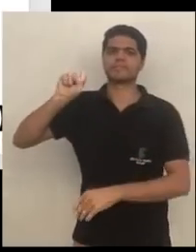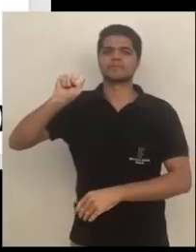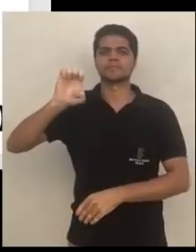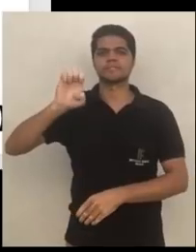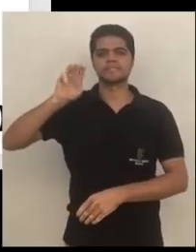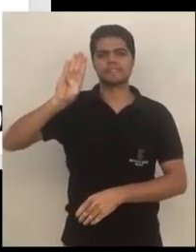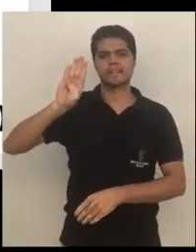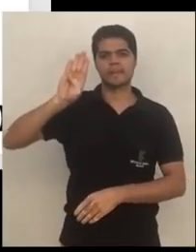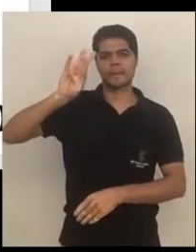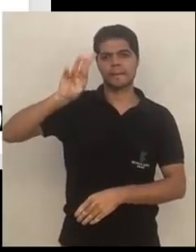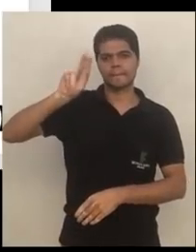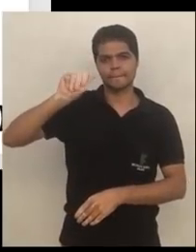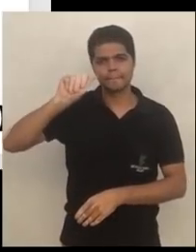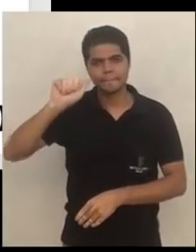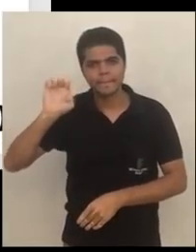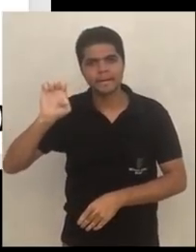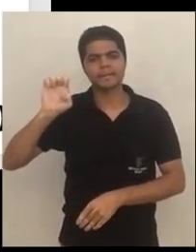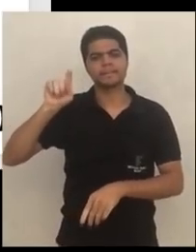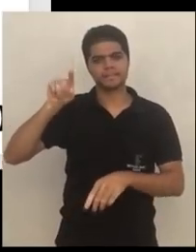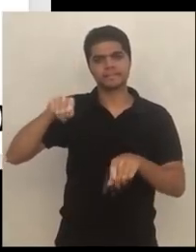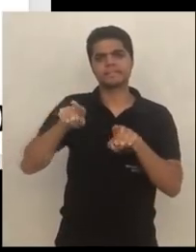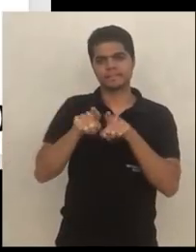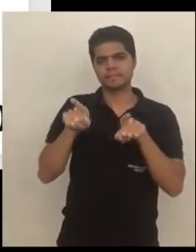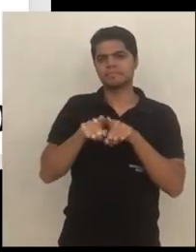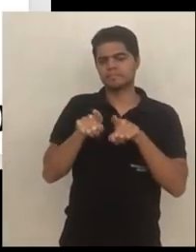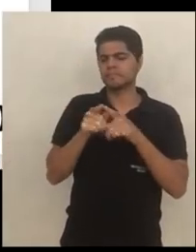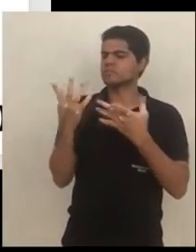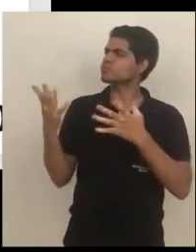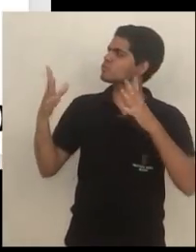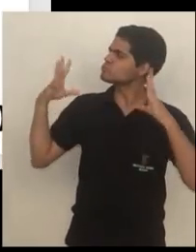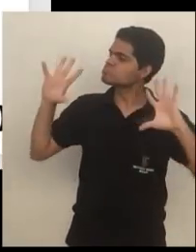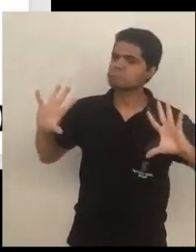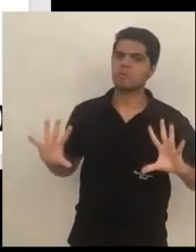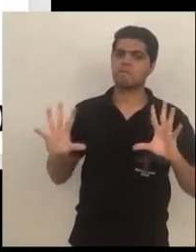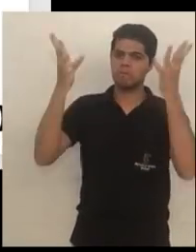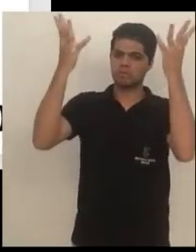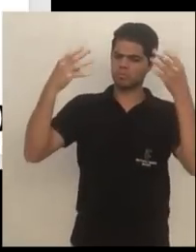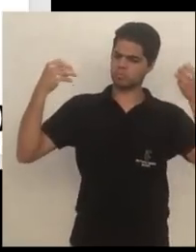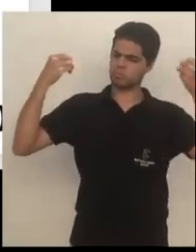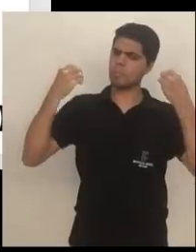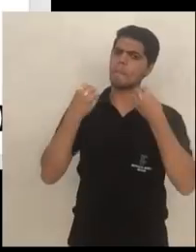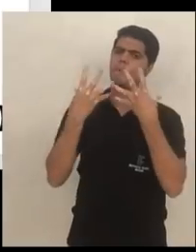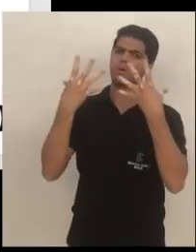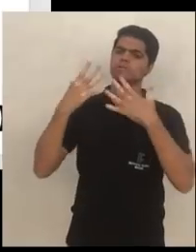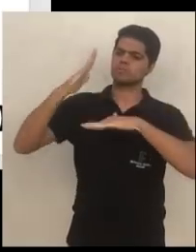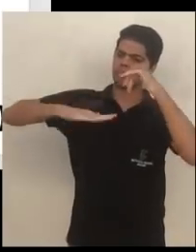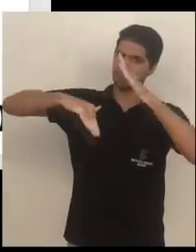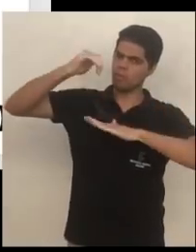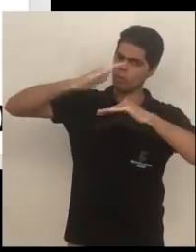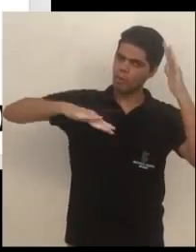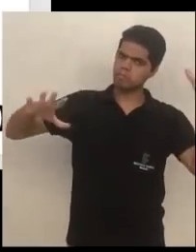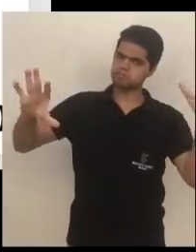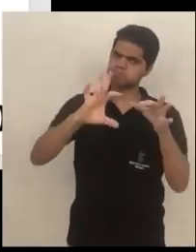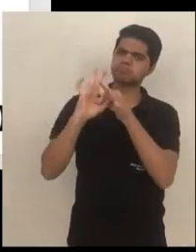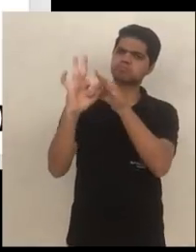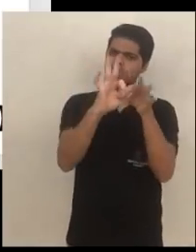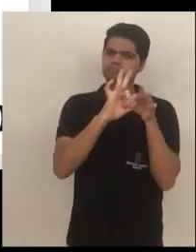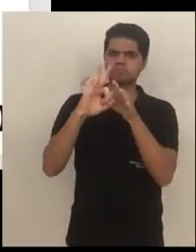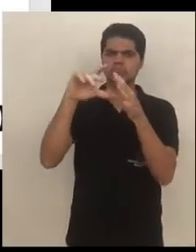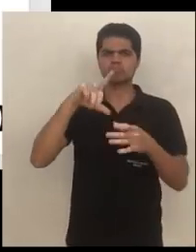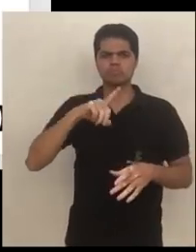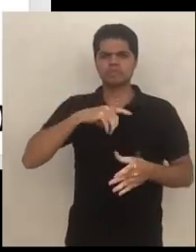dos Aflitos, Avenida 2 de Julho. Então, foi um evento muito bom, muitos profissionais envolvidos, foram mais de